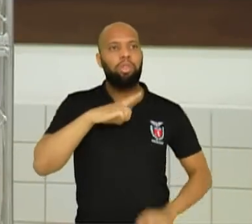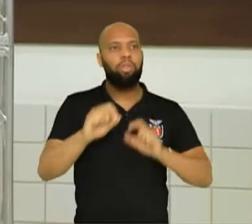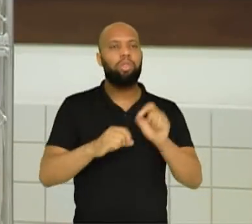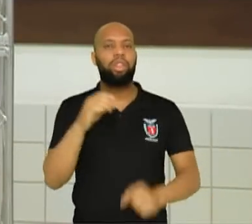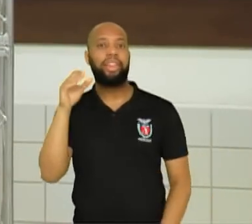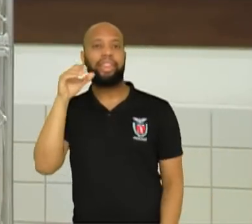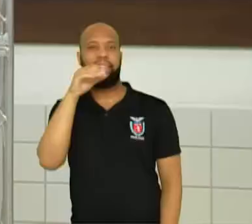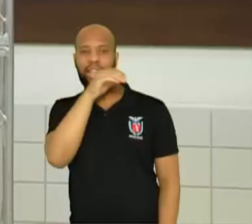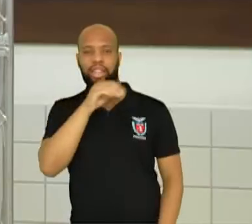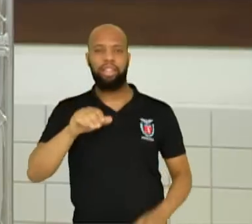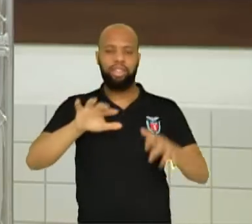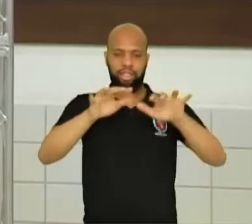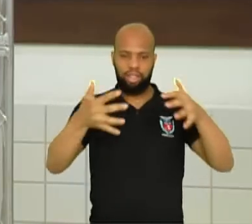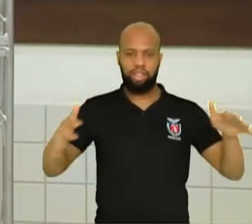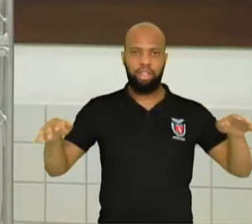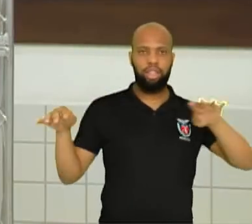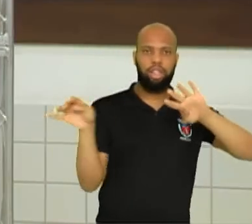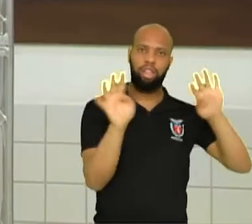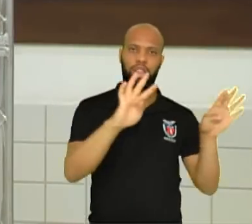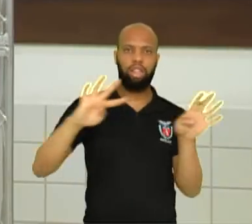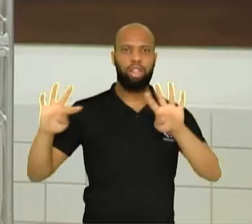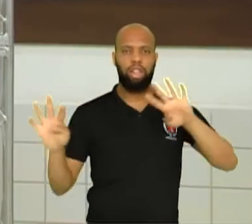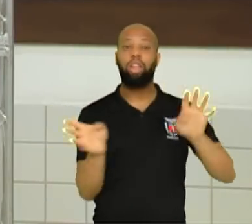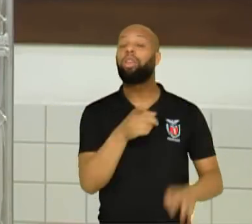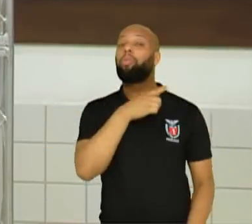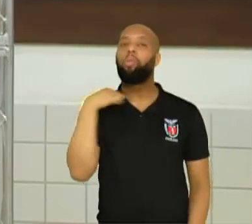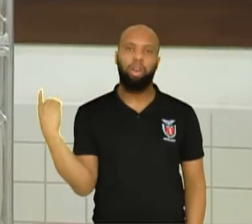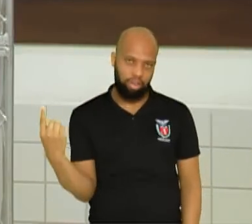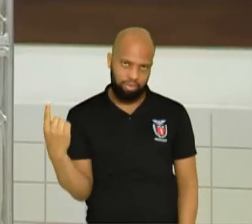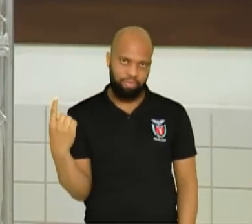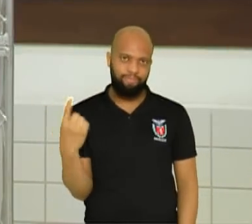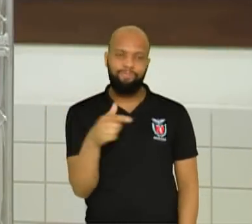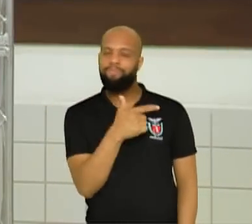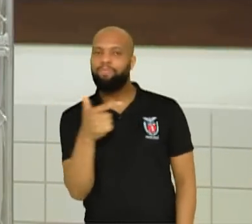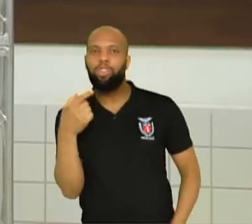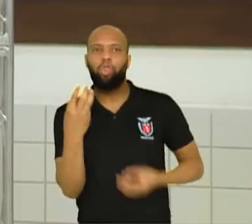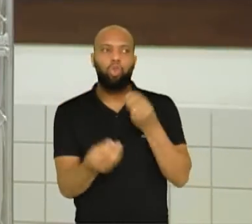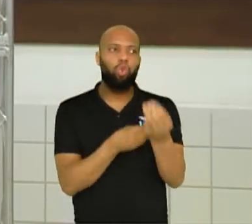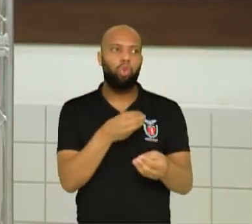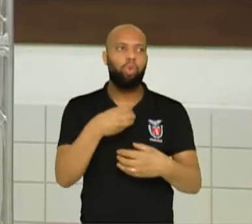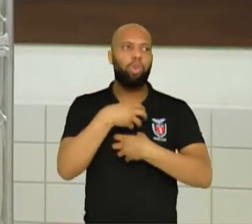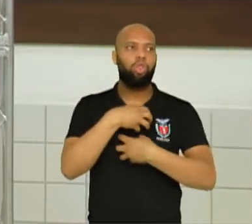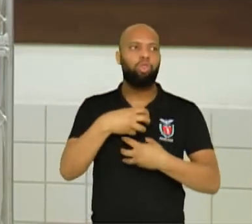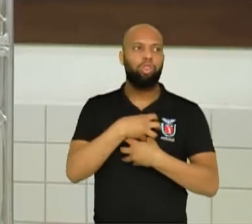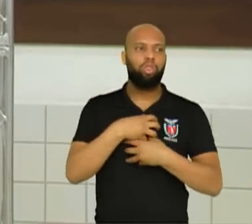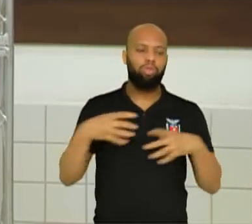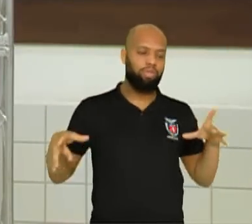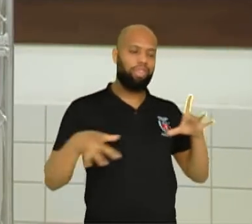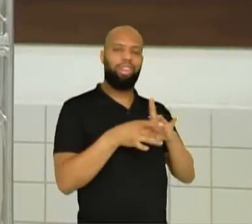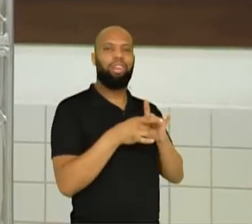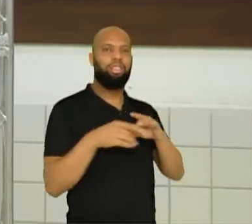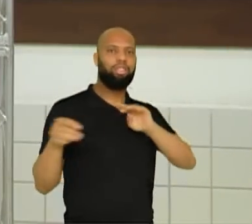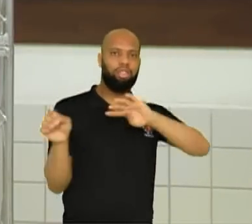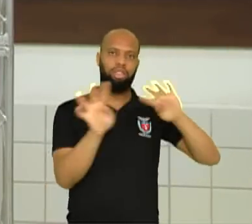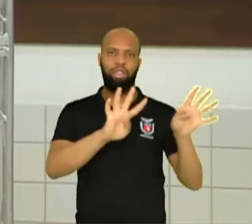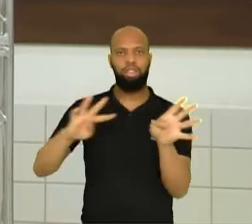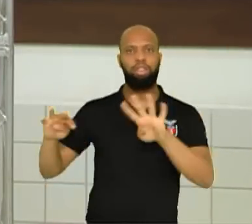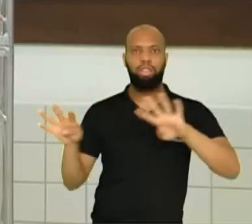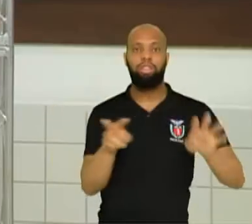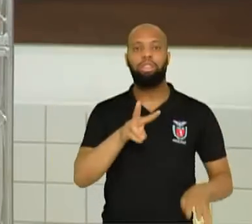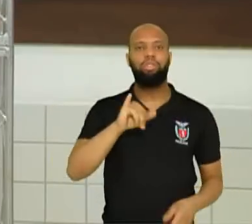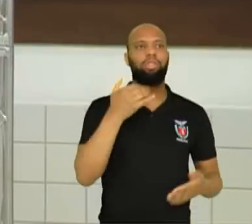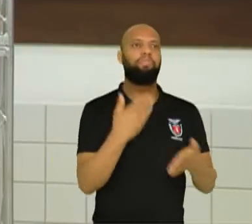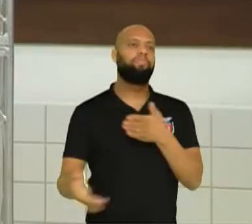mais quente, a alga acaba morrendo. E aí ele não vai ter mais essa simbiose junto com a alga e ele vai perder parte